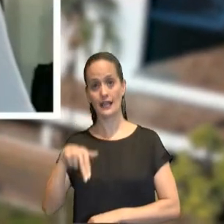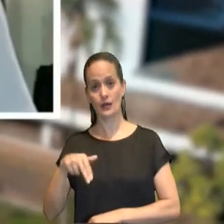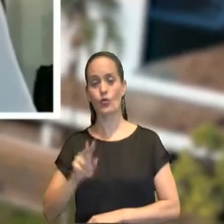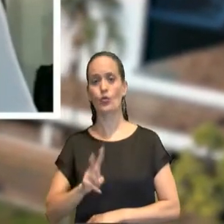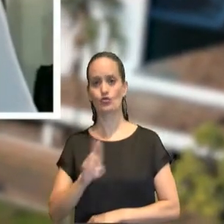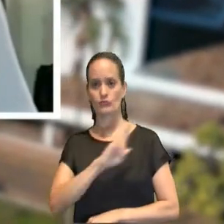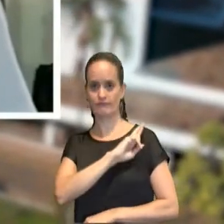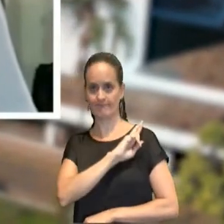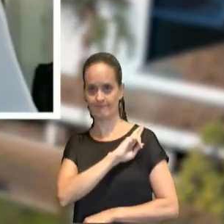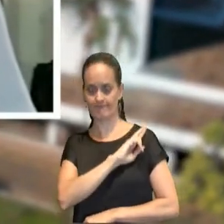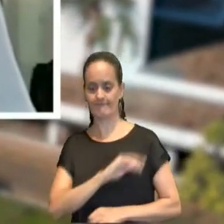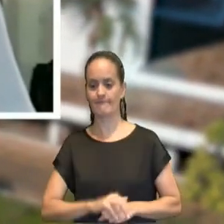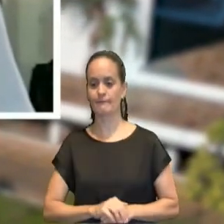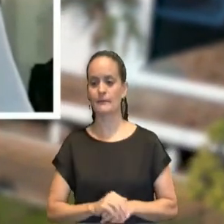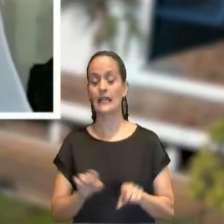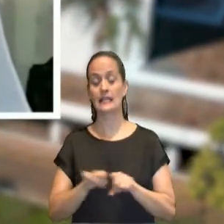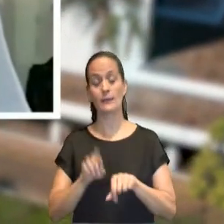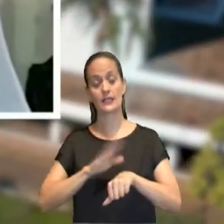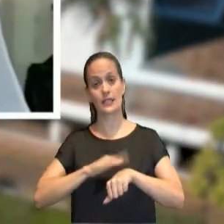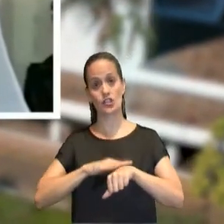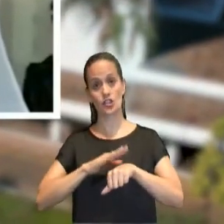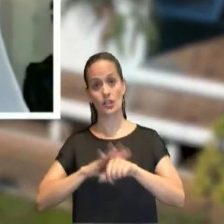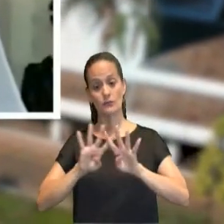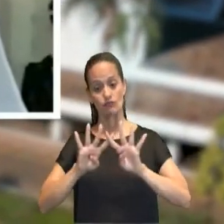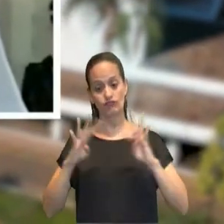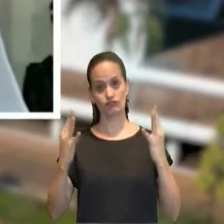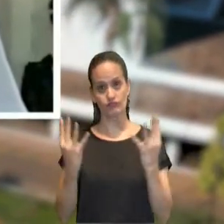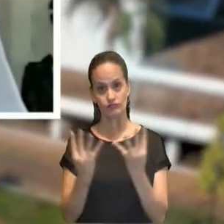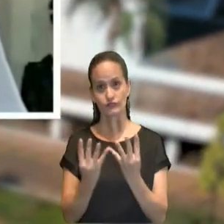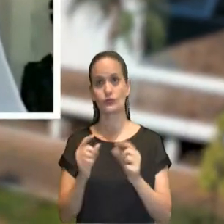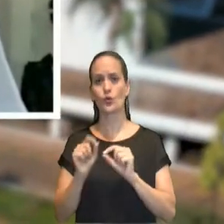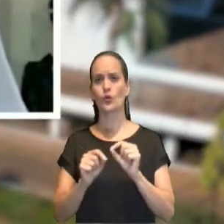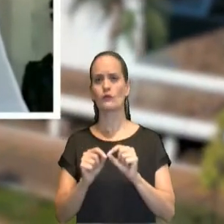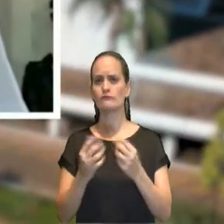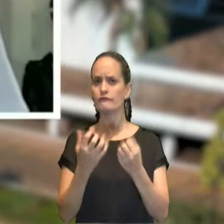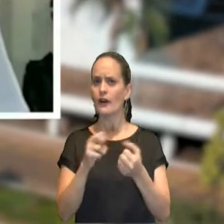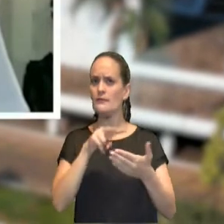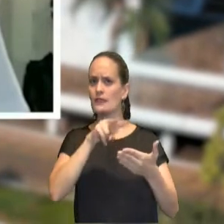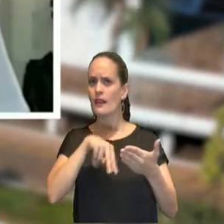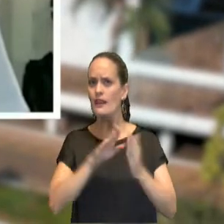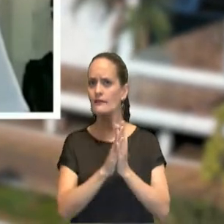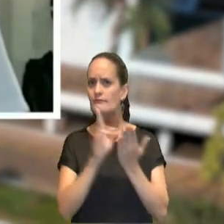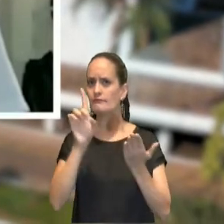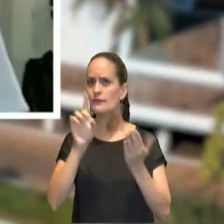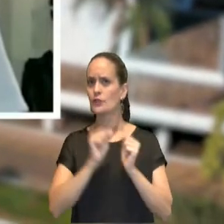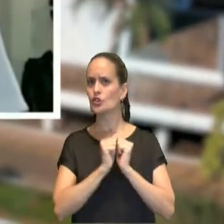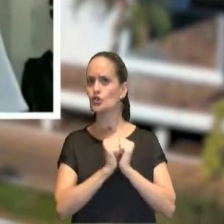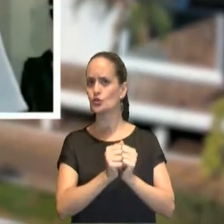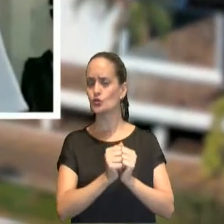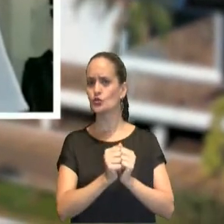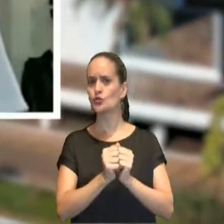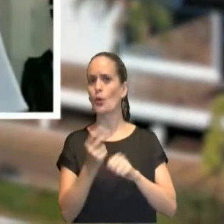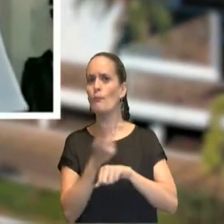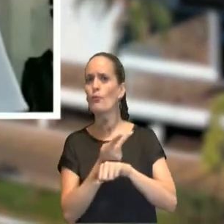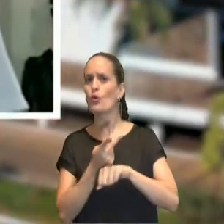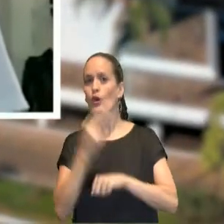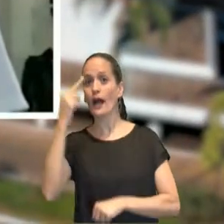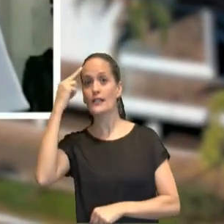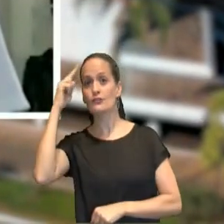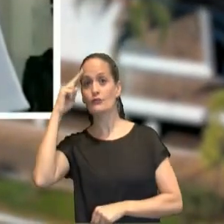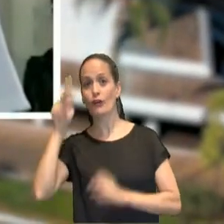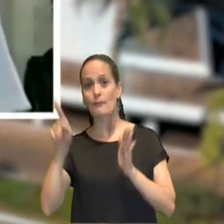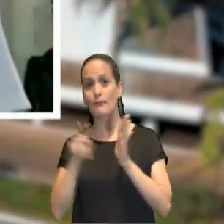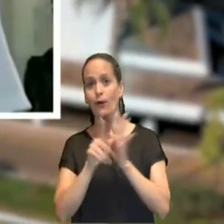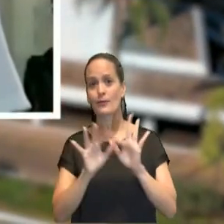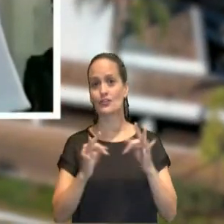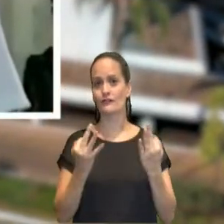em família, nesse tempo de confinamento, é importante. Que tal ler a Bíblia juntos, buscar a história de famílias,